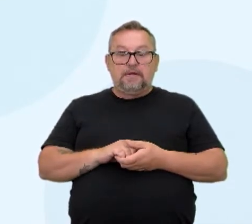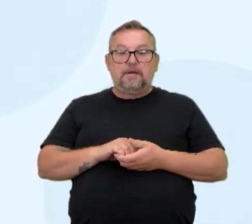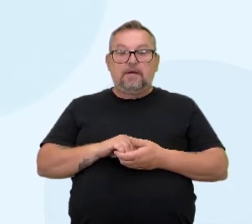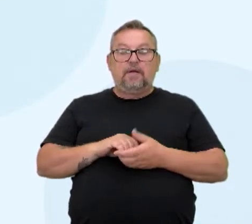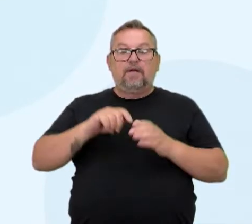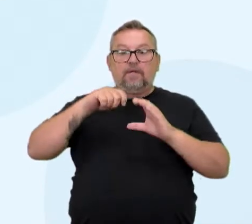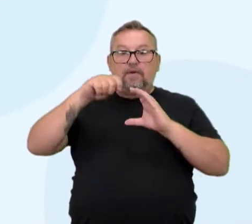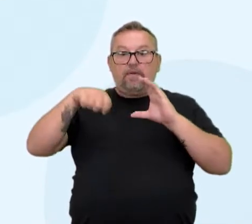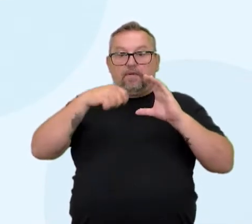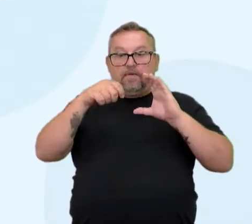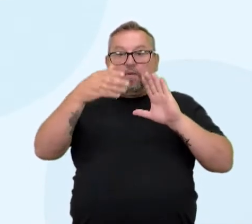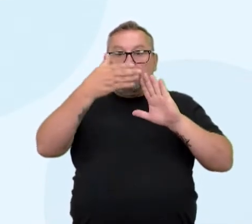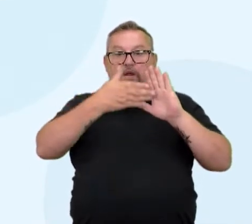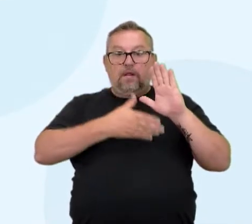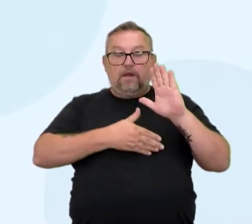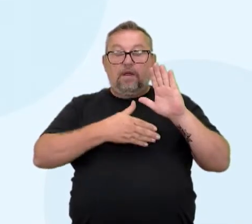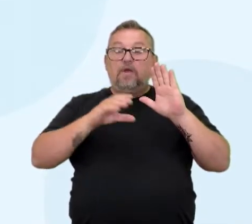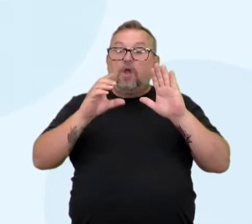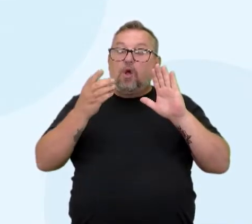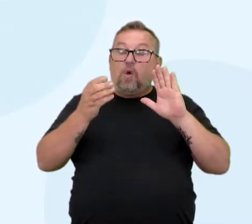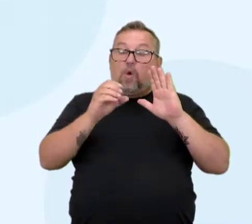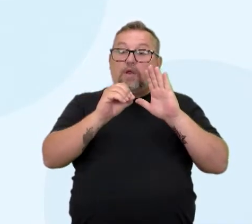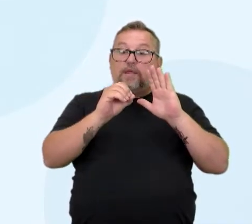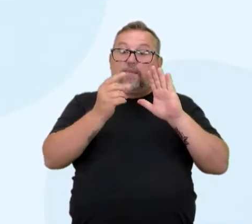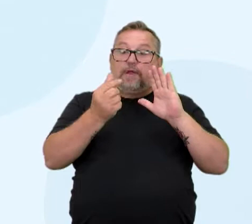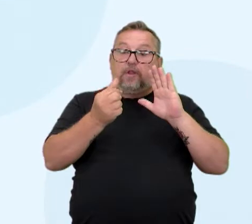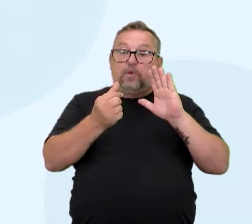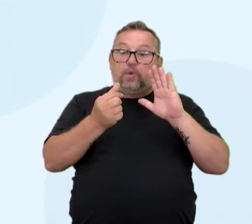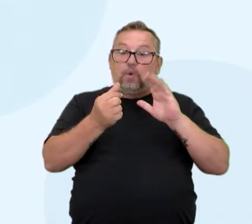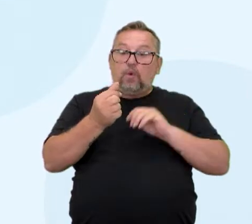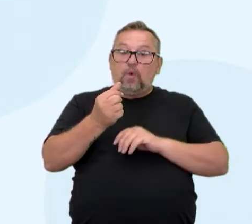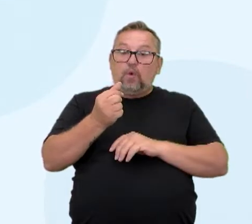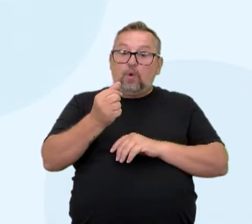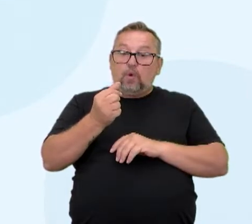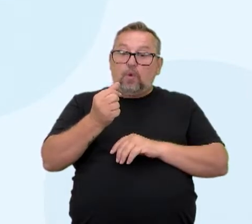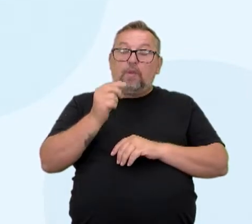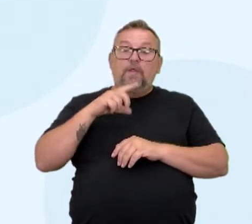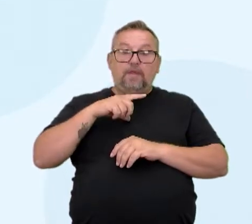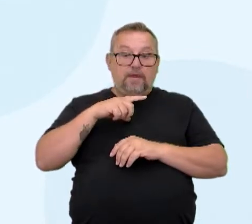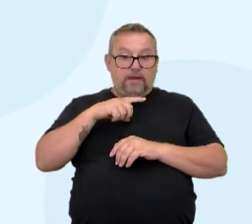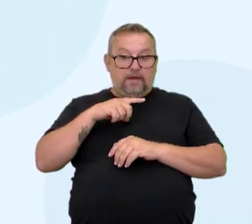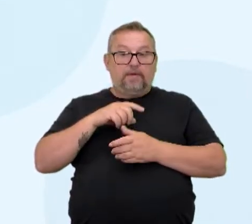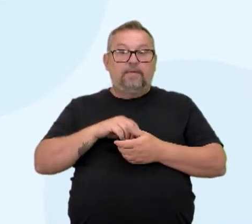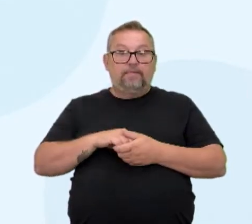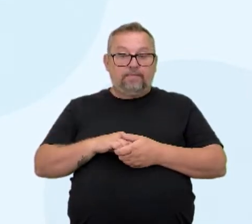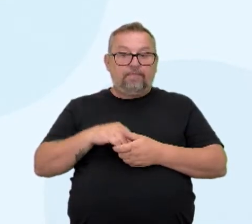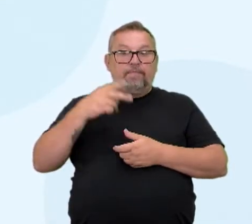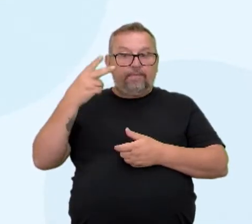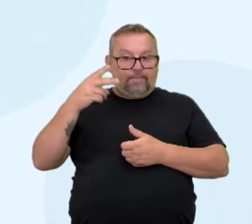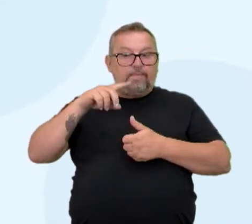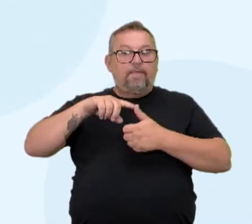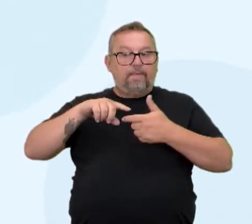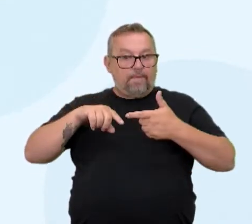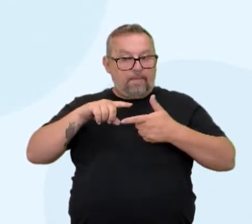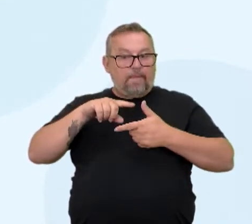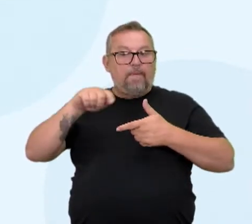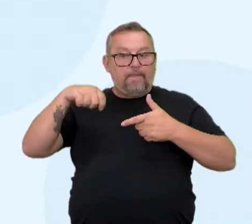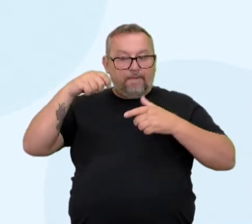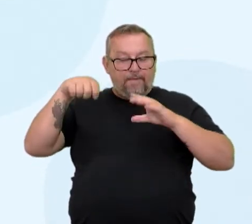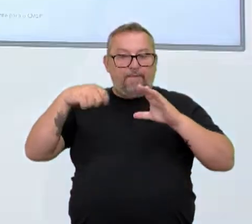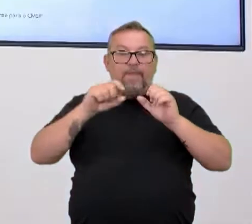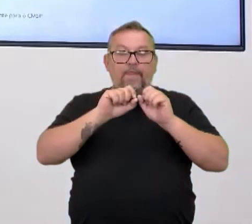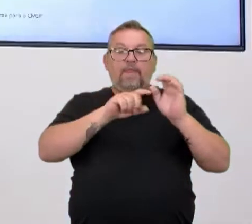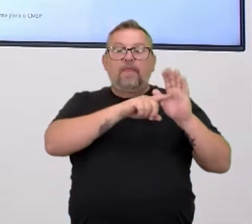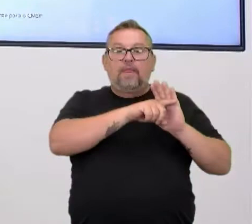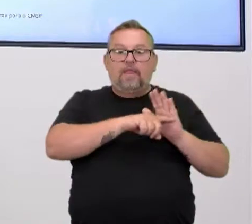sobre planejamento financeiro e orçamento financeiro. Então, a gente tem 2 vídeos aí que a gente vai precisar